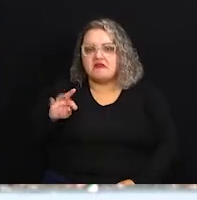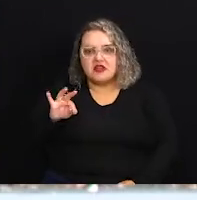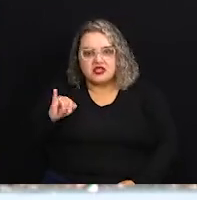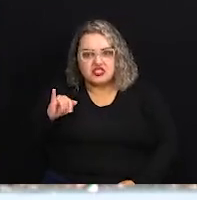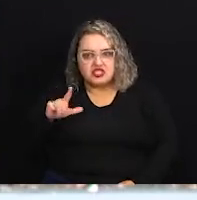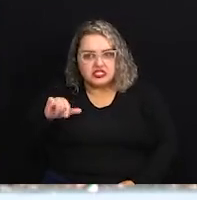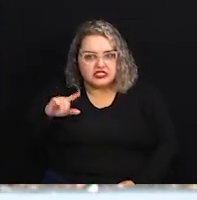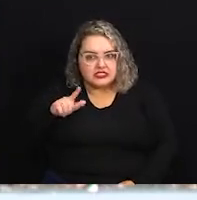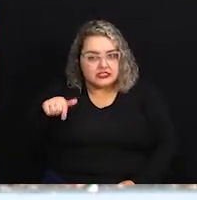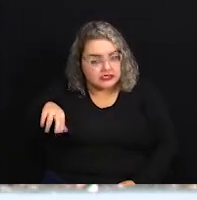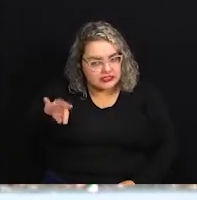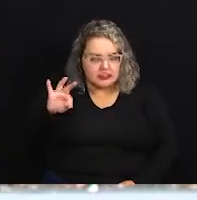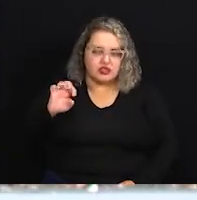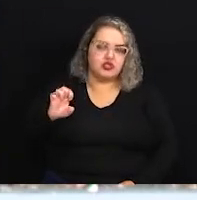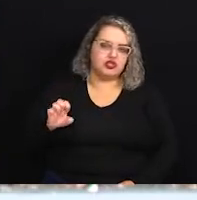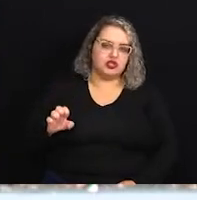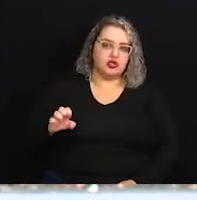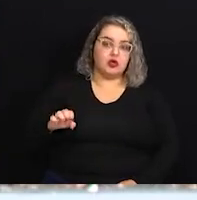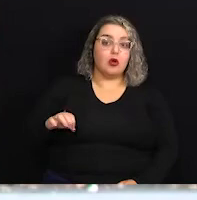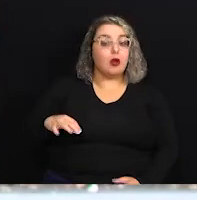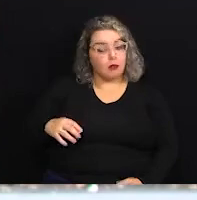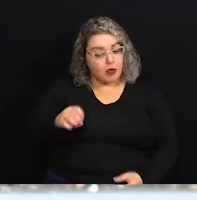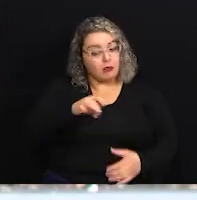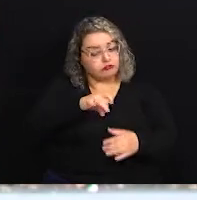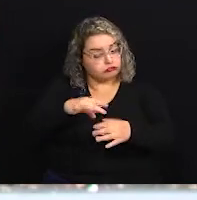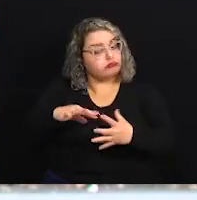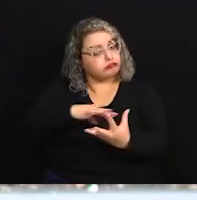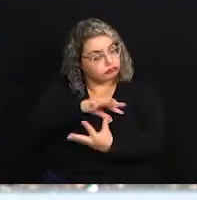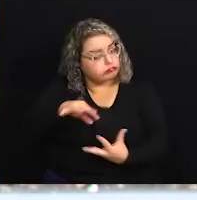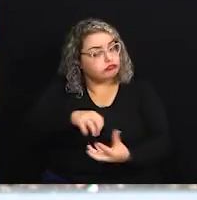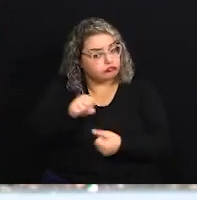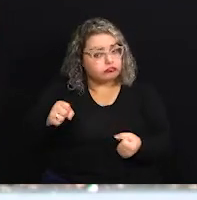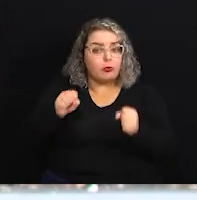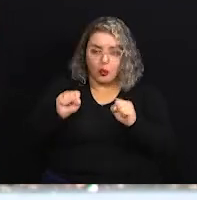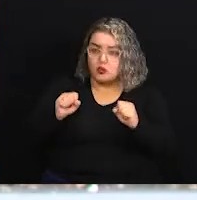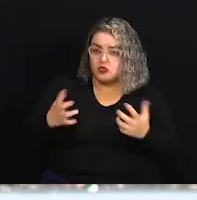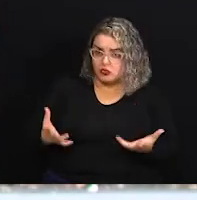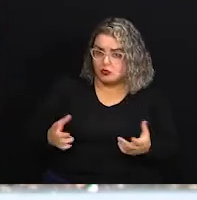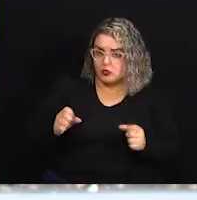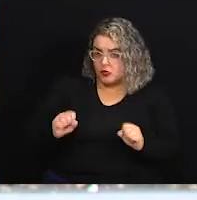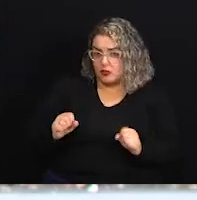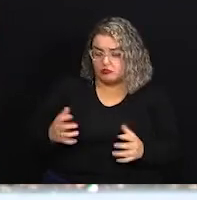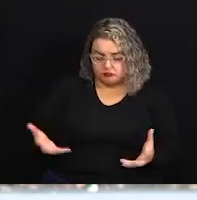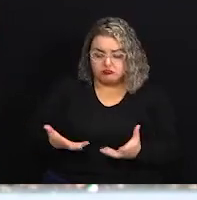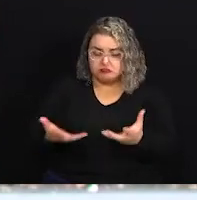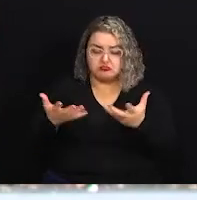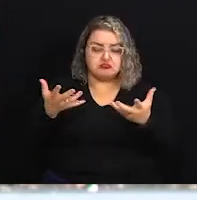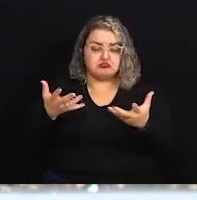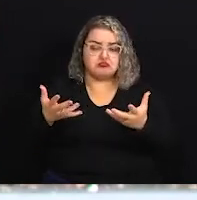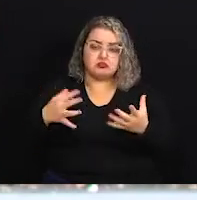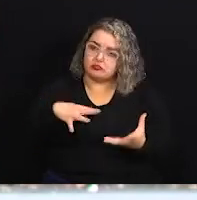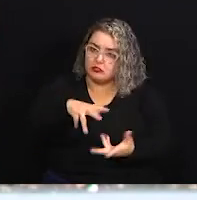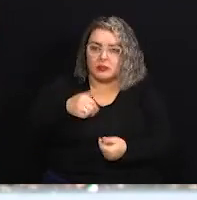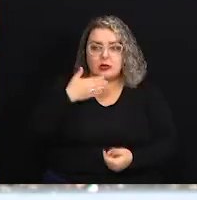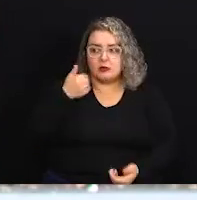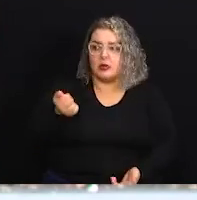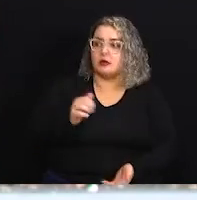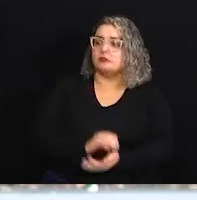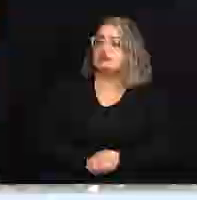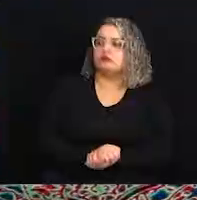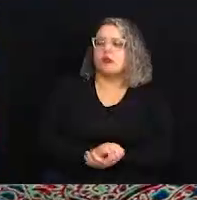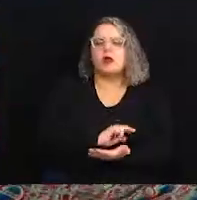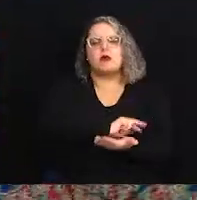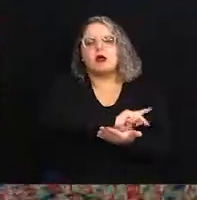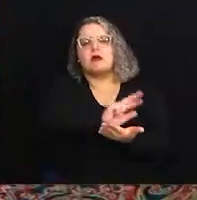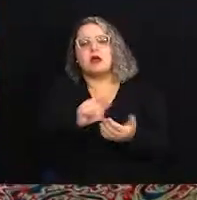nós tendo uma agricultura sustentável. Sim. É possível e nós podemos fazer isso e, enfim, contribuir para um planeta